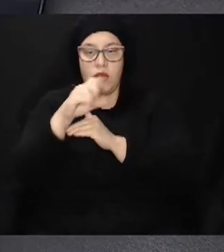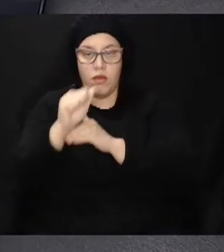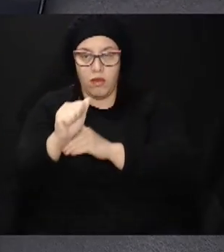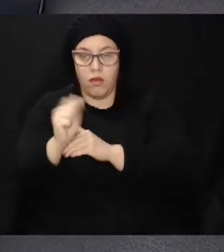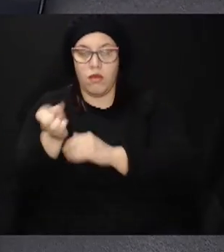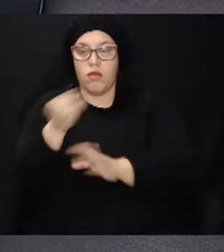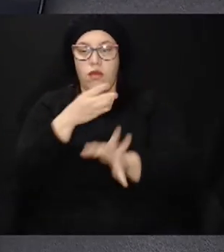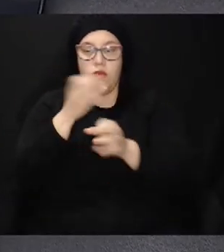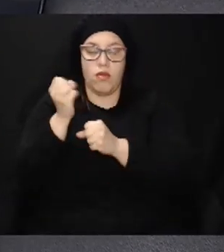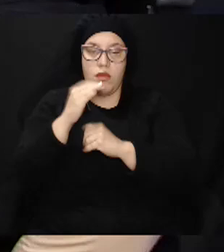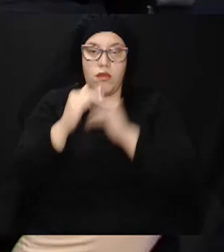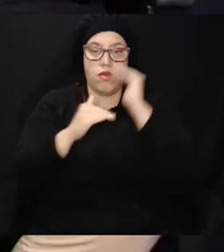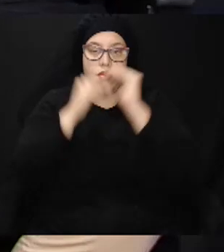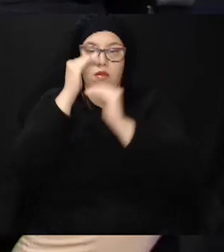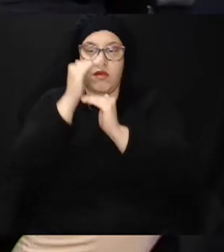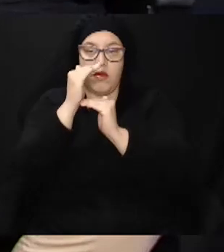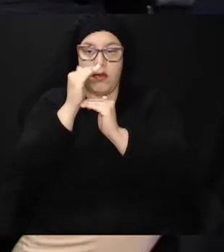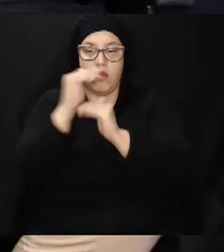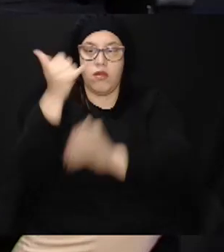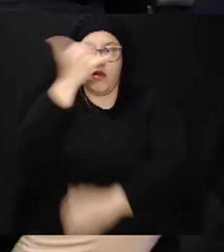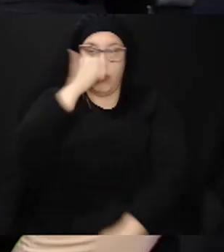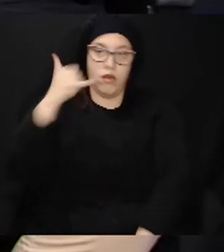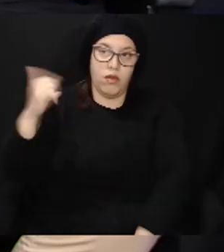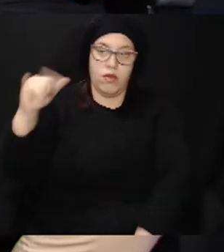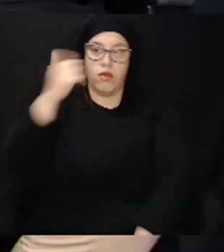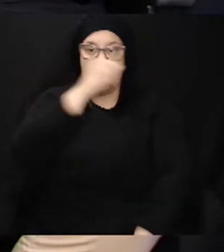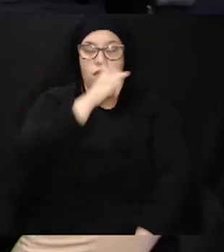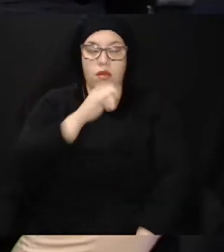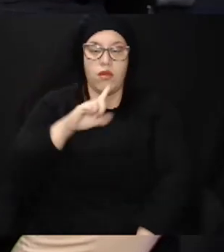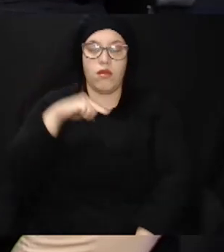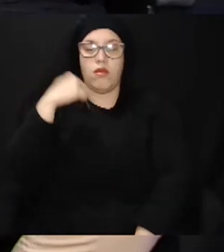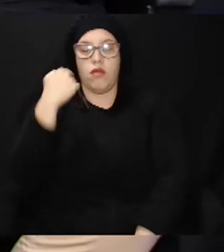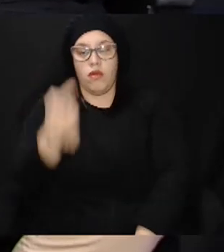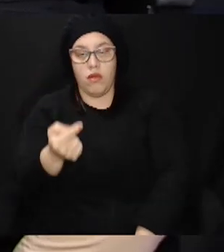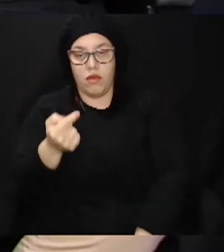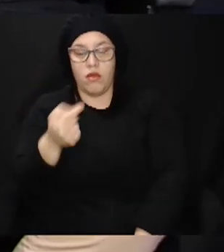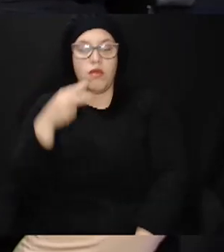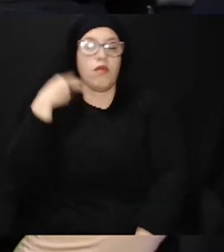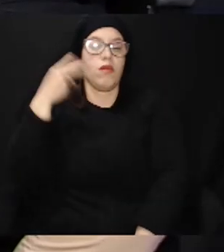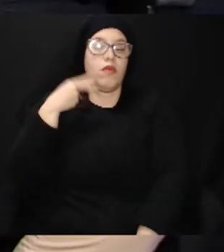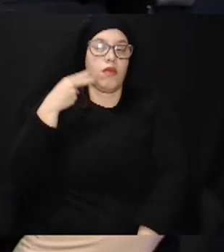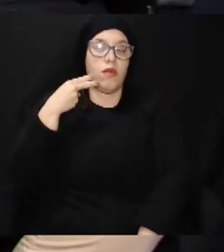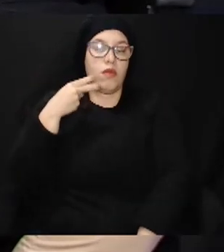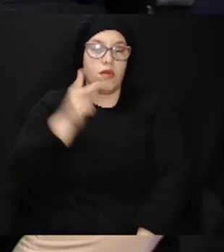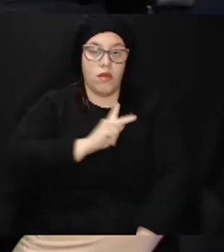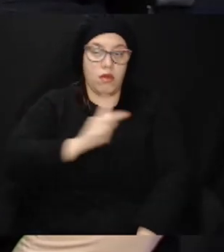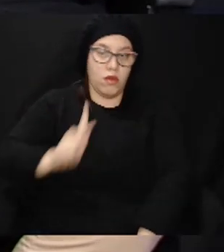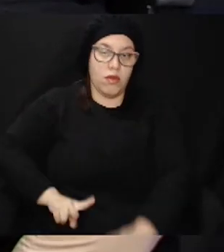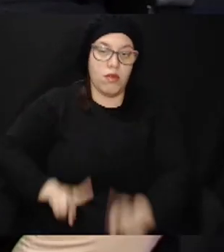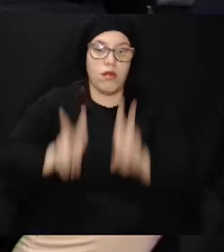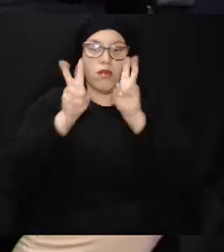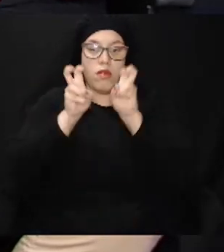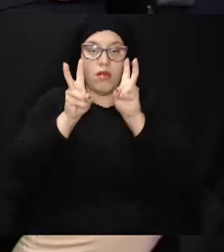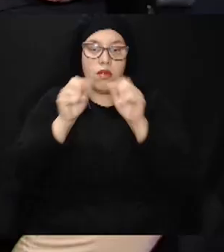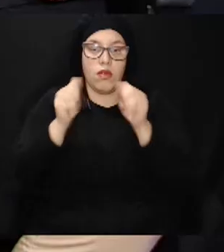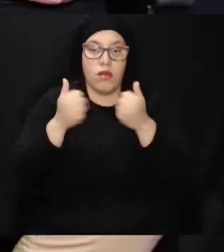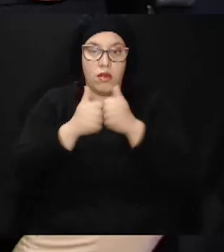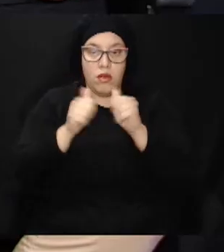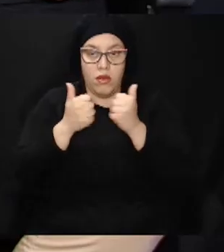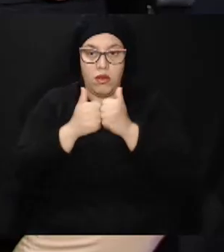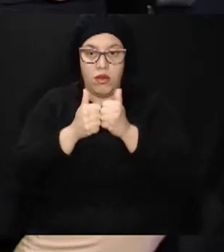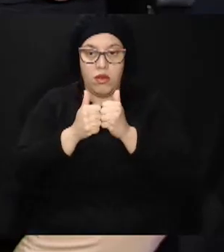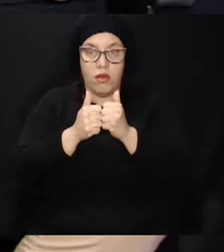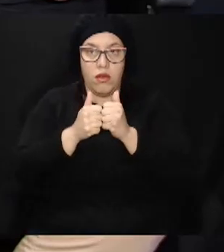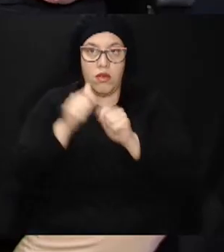e Desenvolvimento Aeroportuário, e além disso, o vereador também preside a Comissão Temática de Transportes, Logísticas